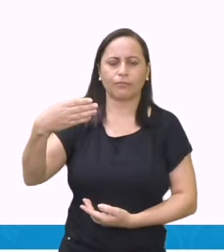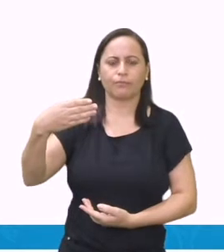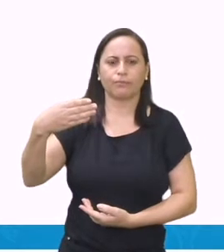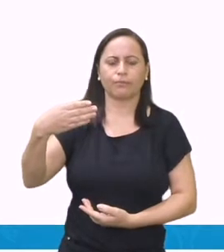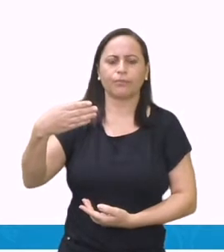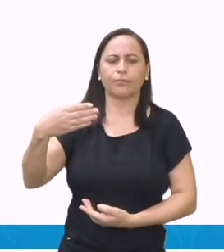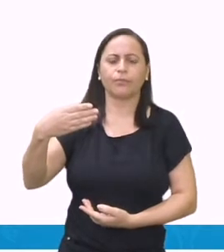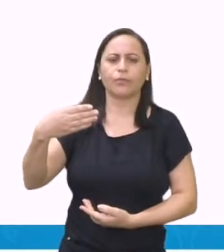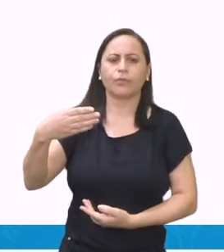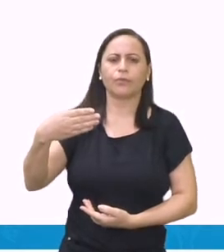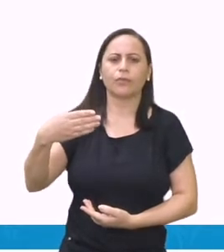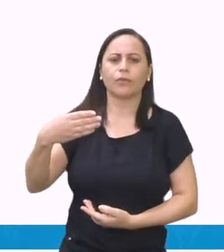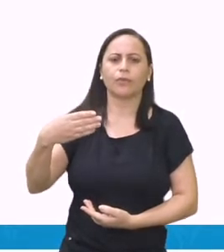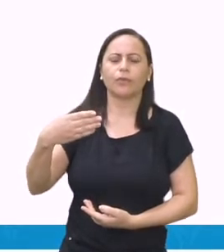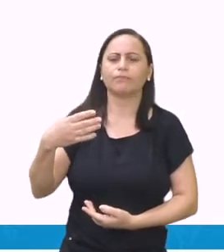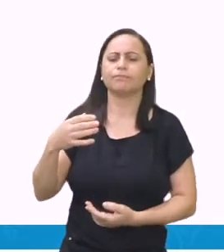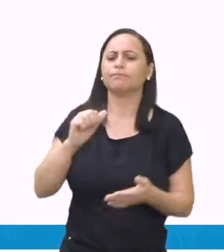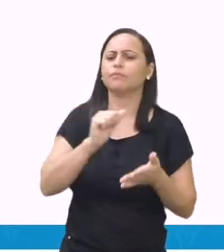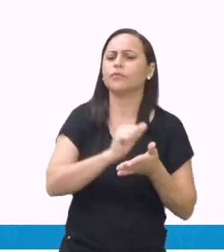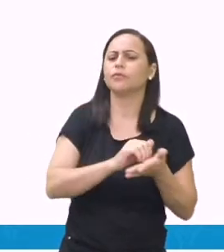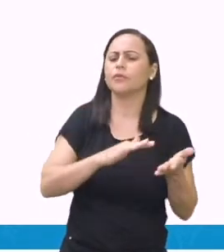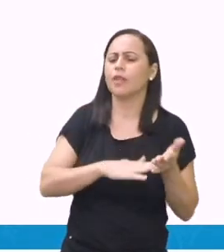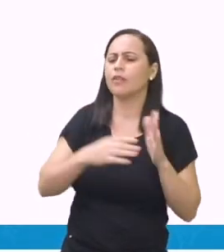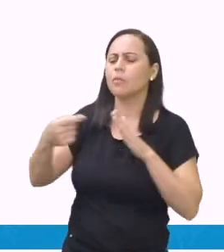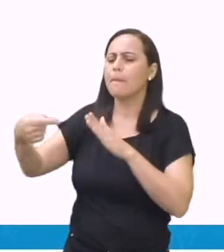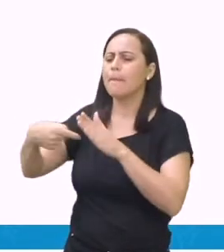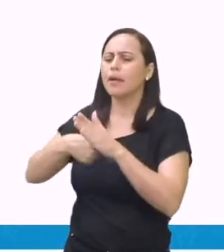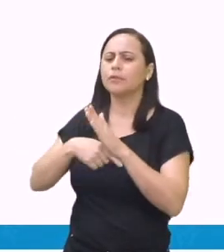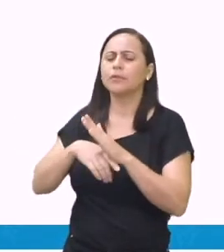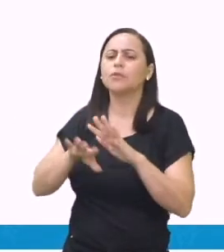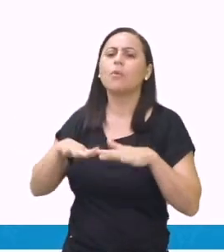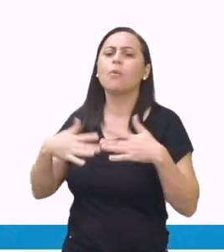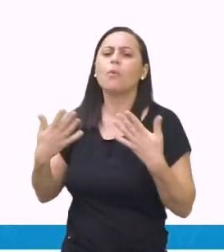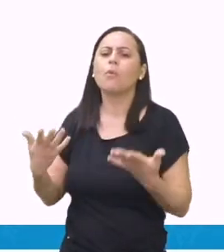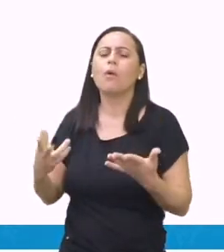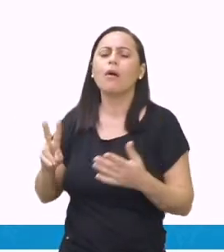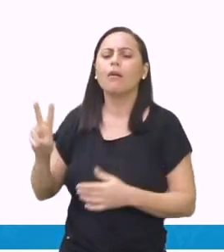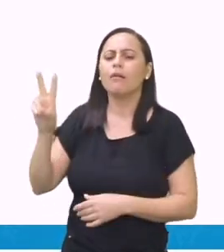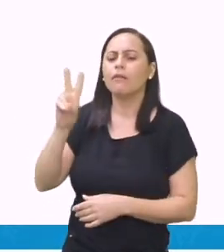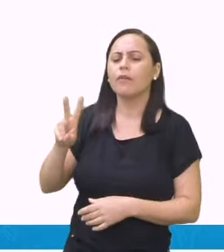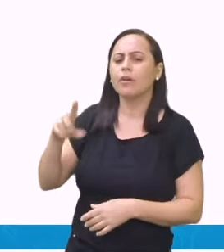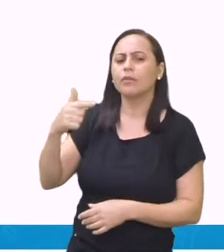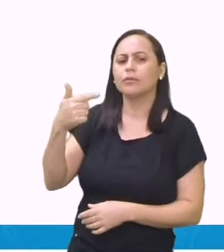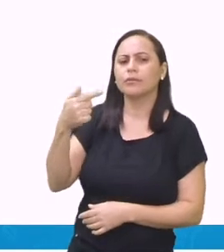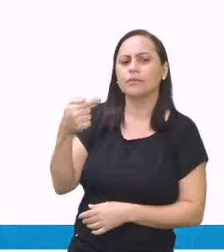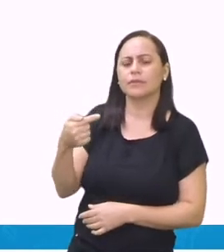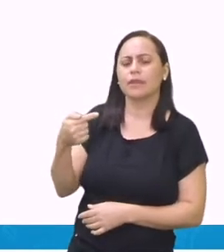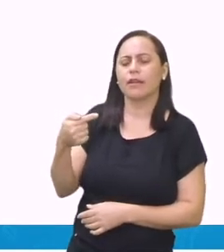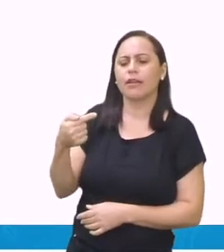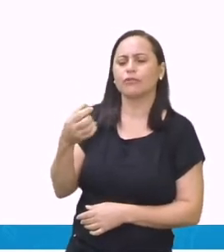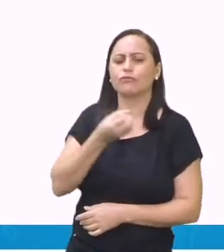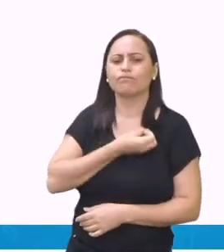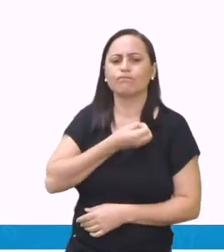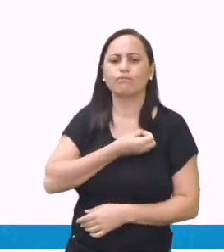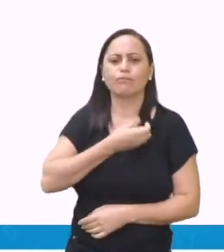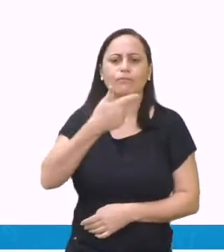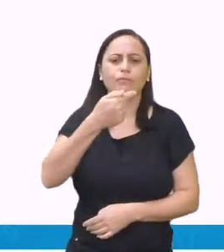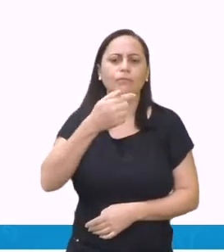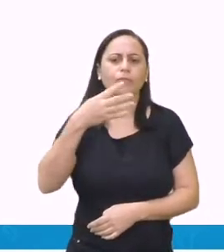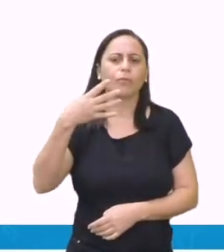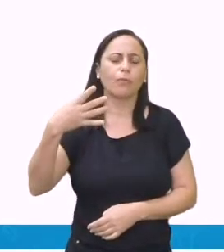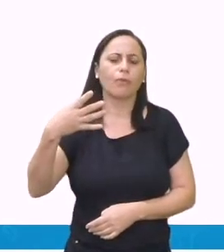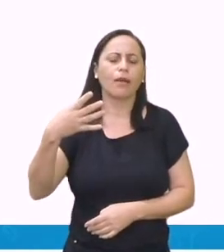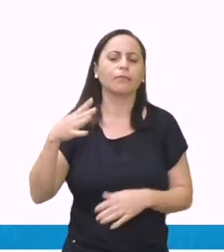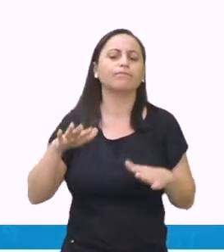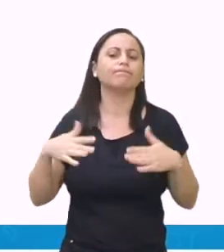74. A atividade está me perguntando qual o valor do 7 nesse número.